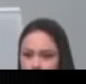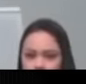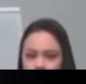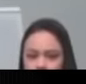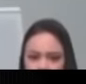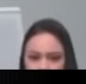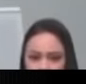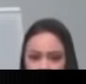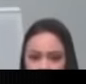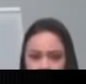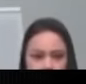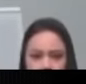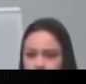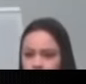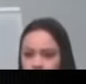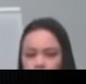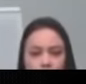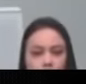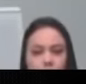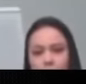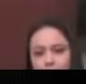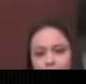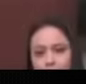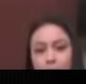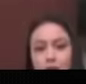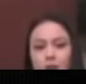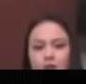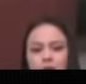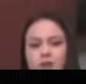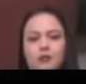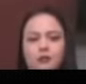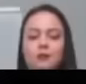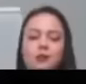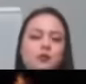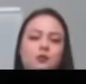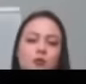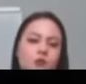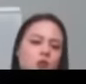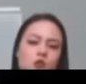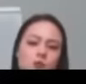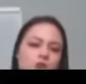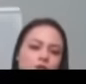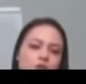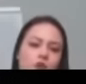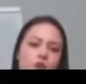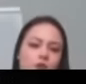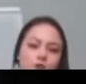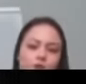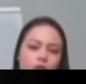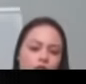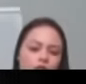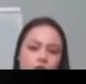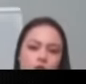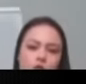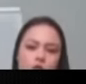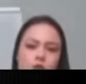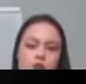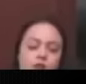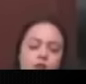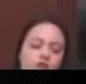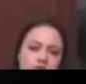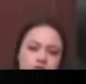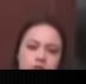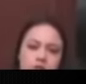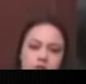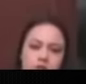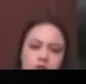É, uma, faz súmula, parte da súmula vinculante, mas é do plenário. Não, mas, sim, mas não é súmula vinculante. Não foi votada como súmula vinculante. Mas